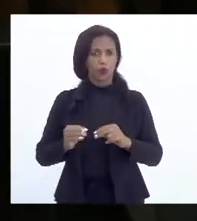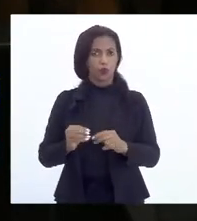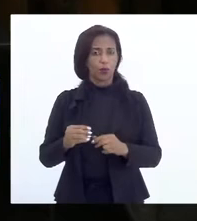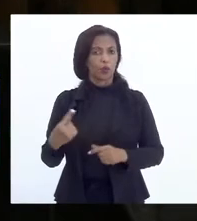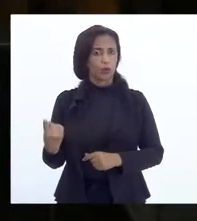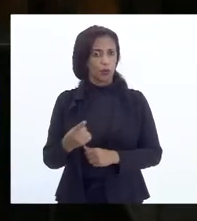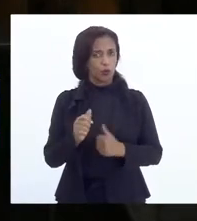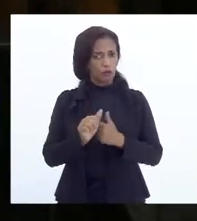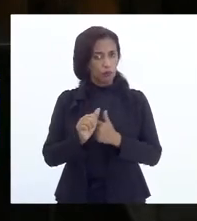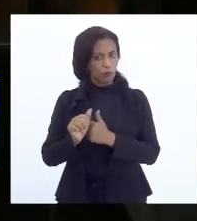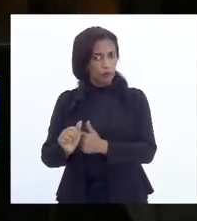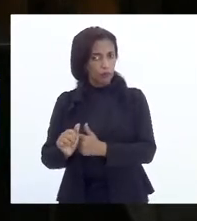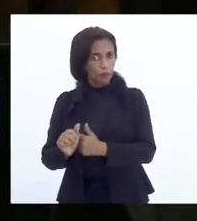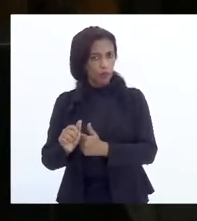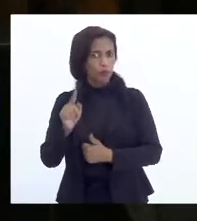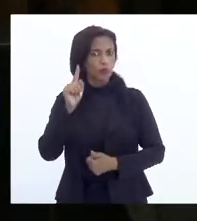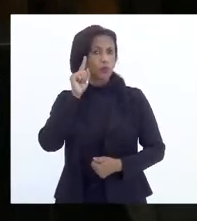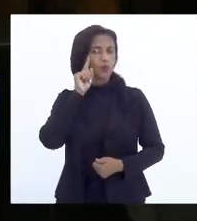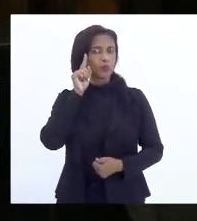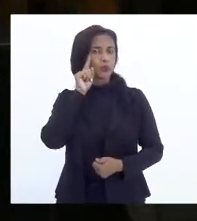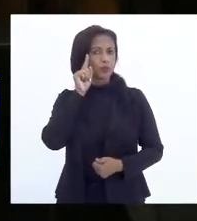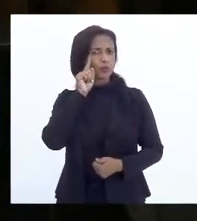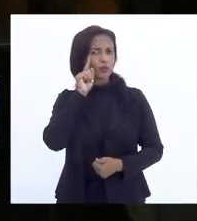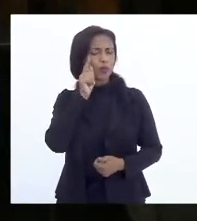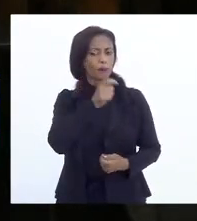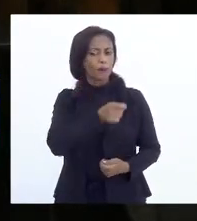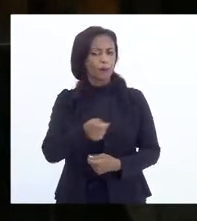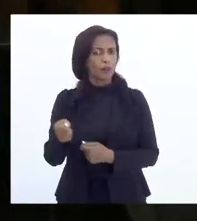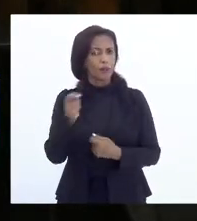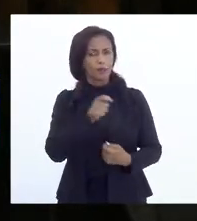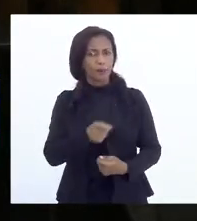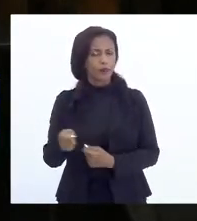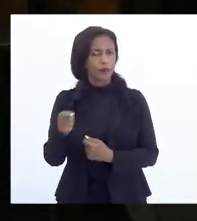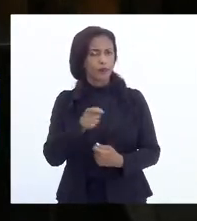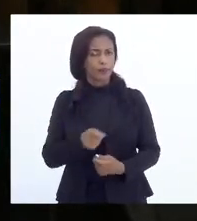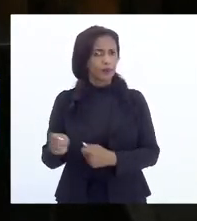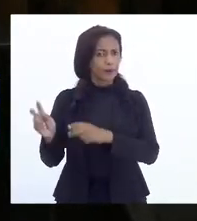está acompanhando cotidianamente essa questão.